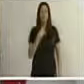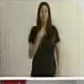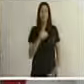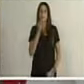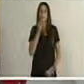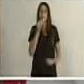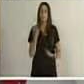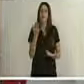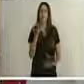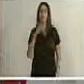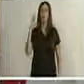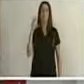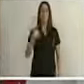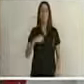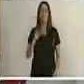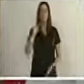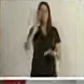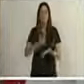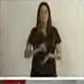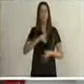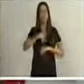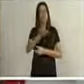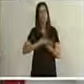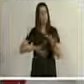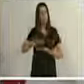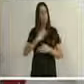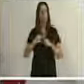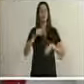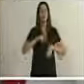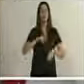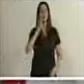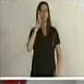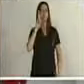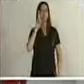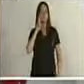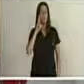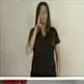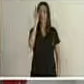contas vivemos um momento que de uma forma ou de outra será histórico para o país, e só repetindo,